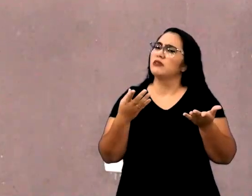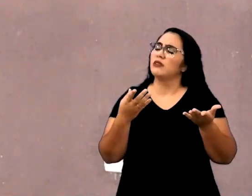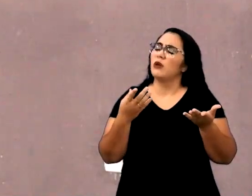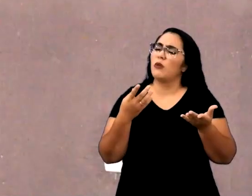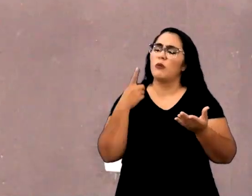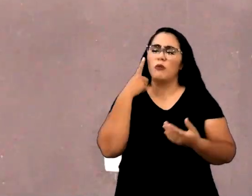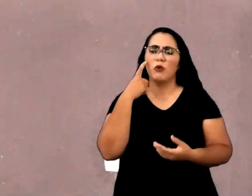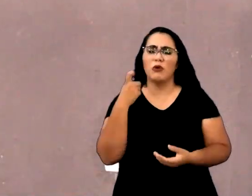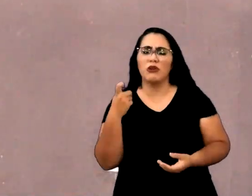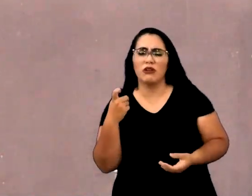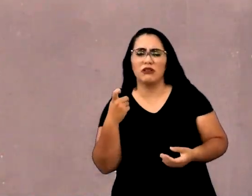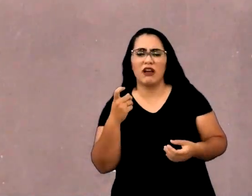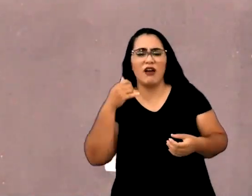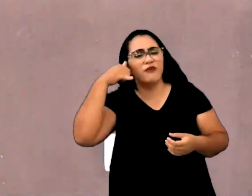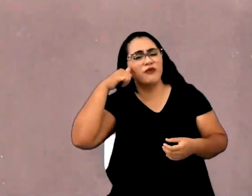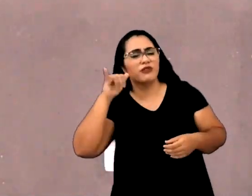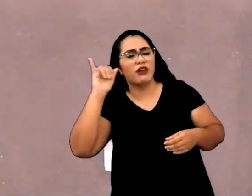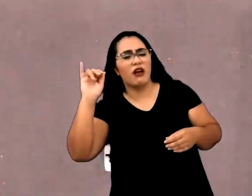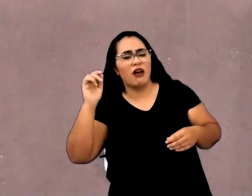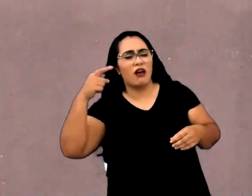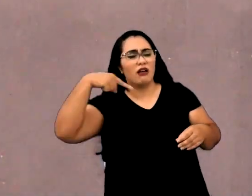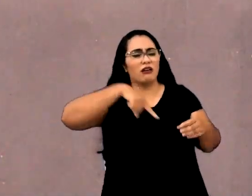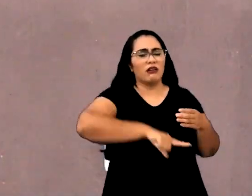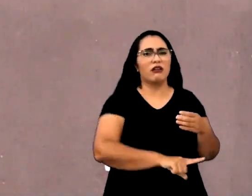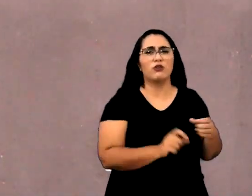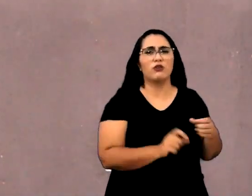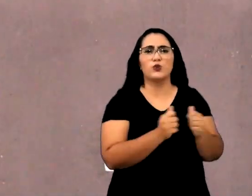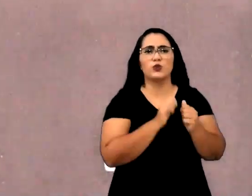ele daquele momento para ele não entrar na cova. Deus deixou.